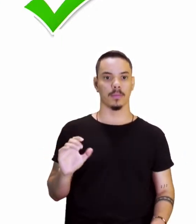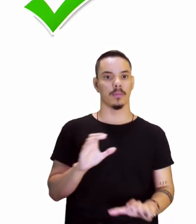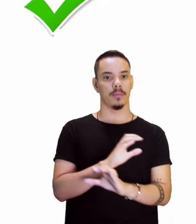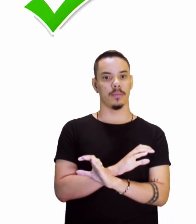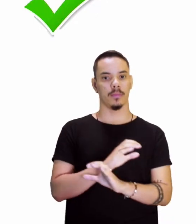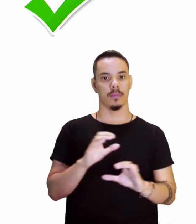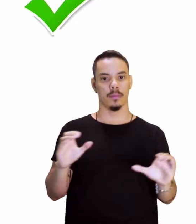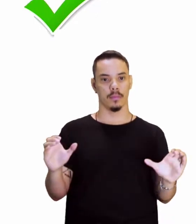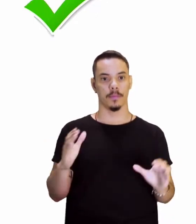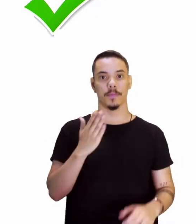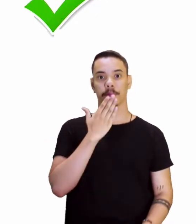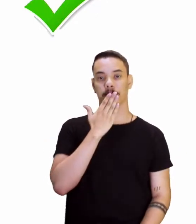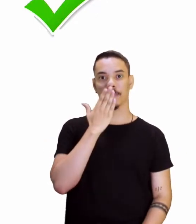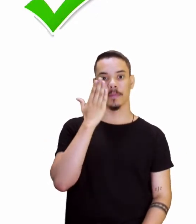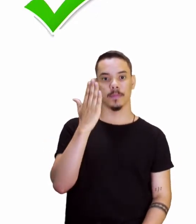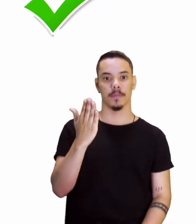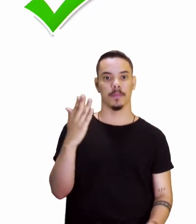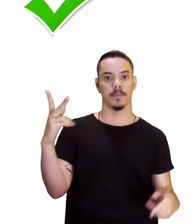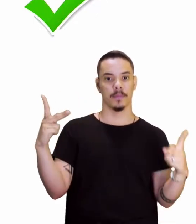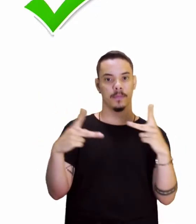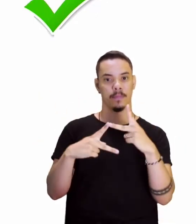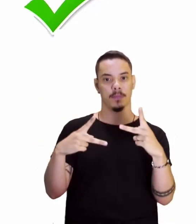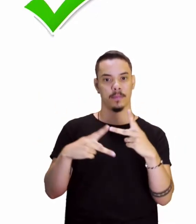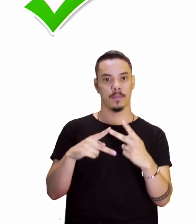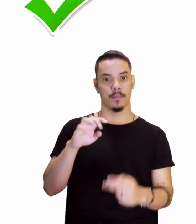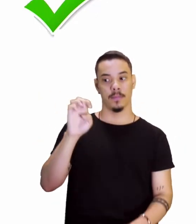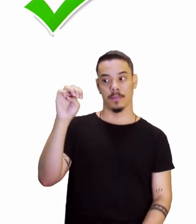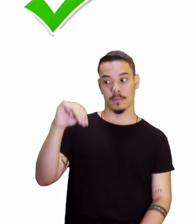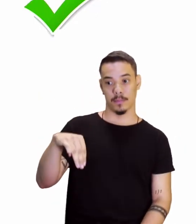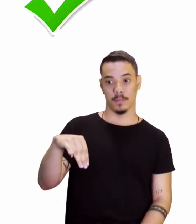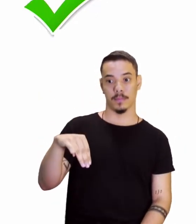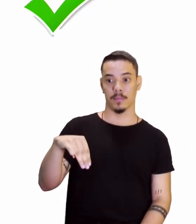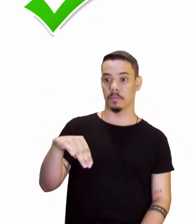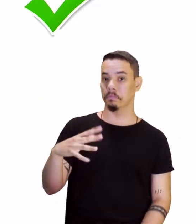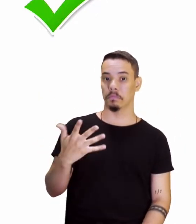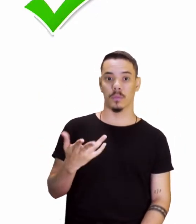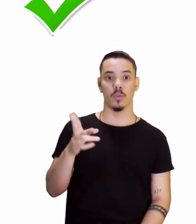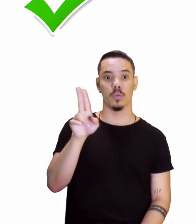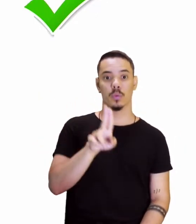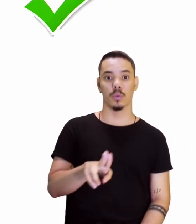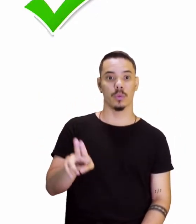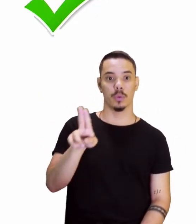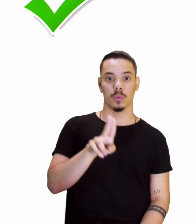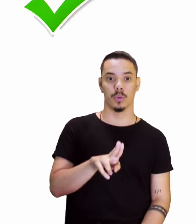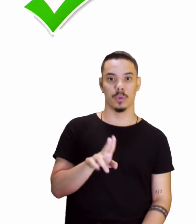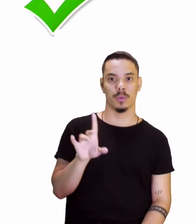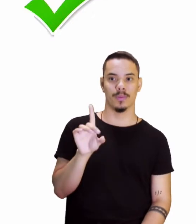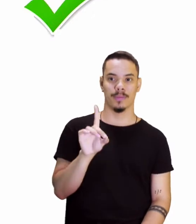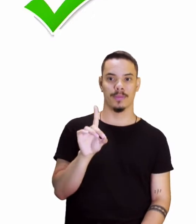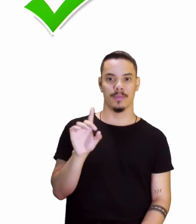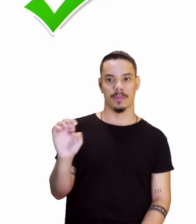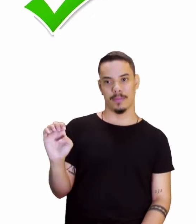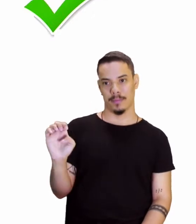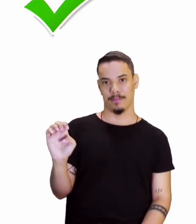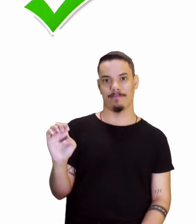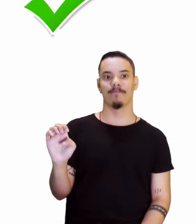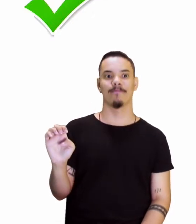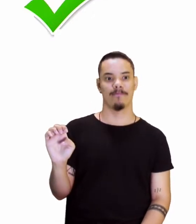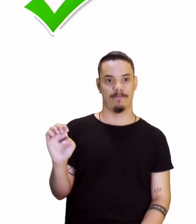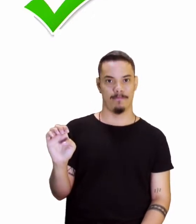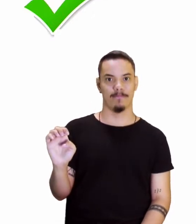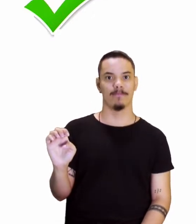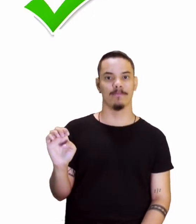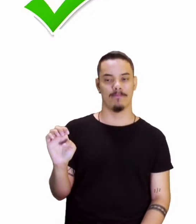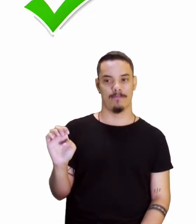Confiança pede a preposição em. O que foi usado aqui, amadinho? Usou a preposição